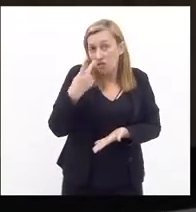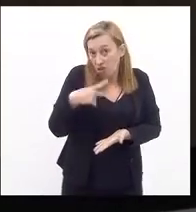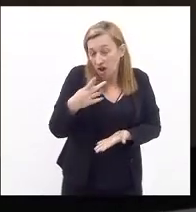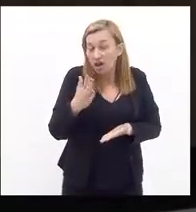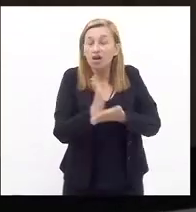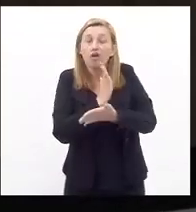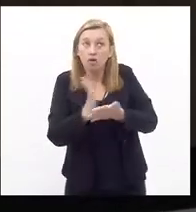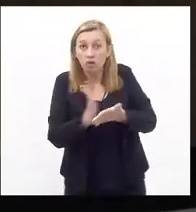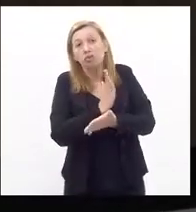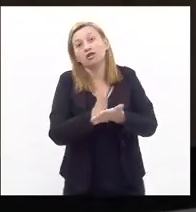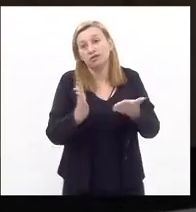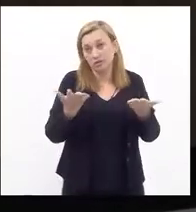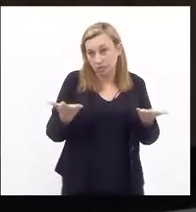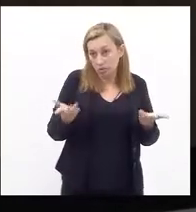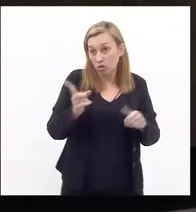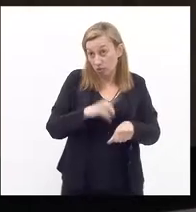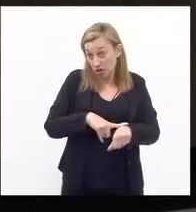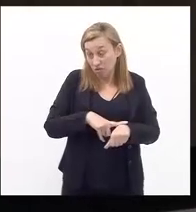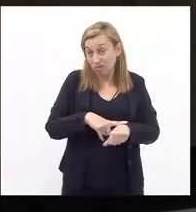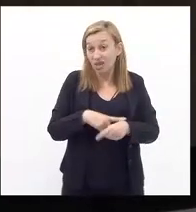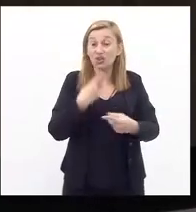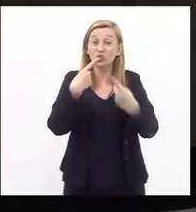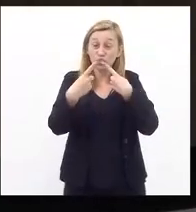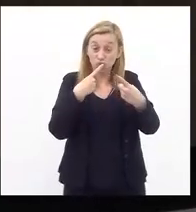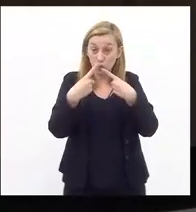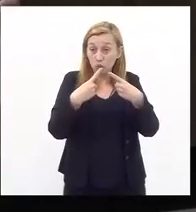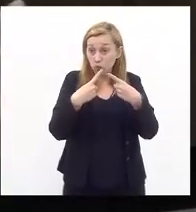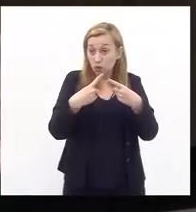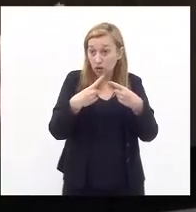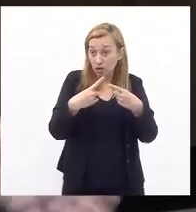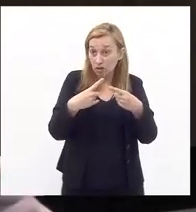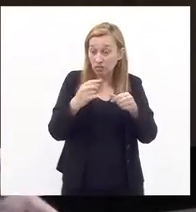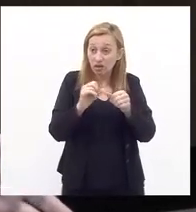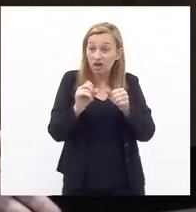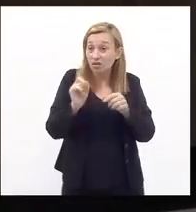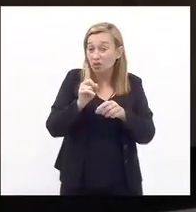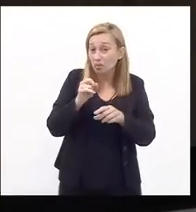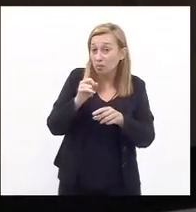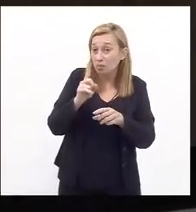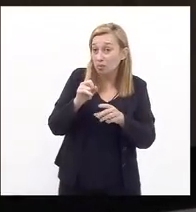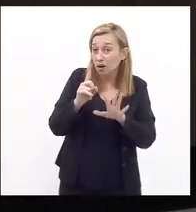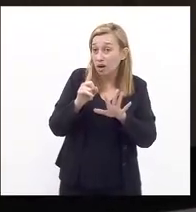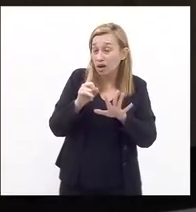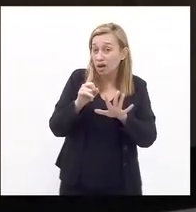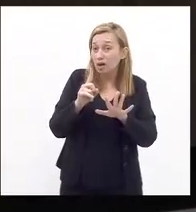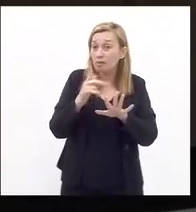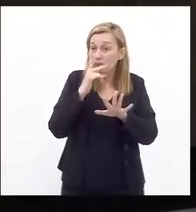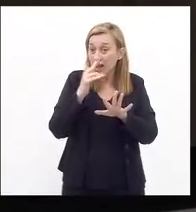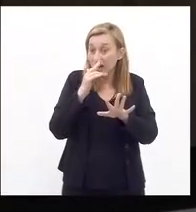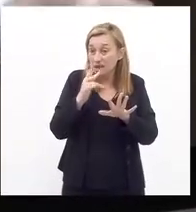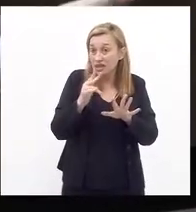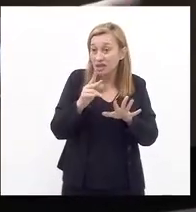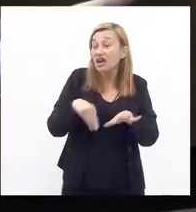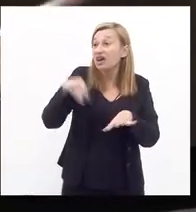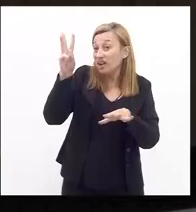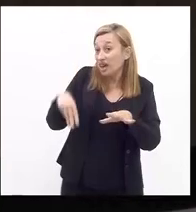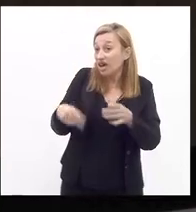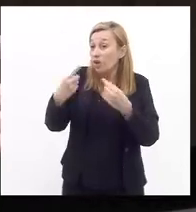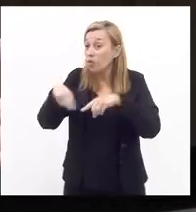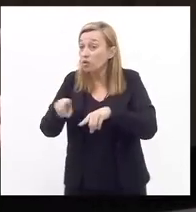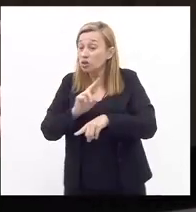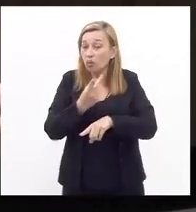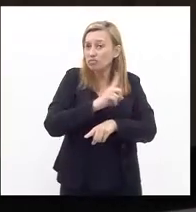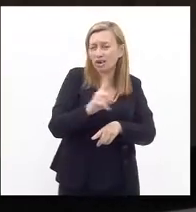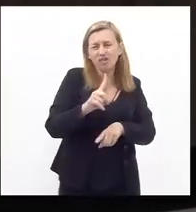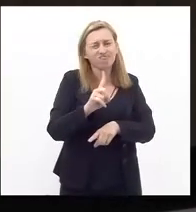falei isso algumas vezes nada mais esse debate está sendo feito que nos parece que mais uma vez fica determinado quem é a favor ou contra